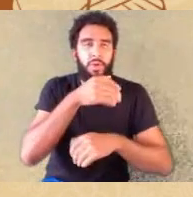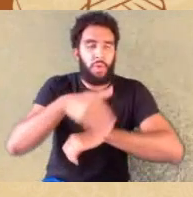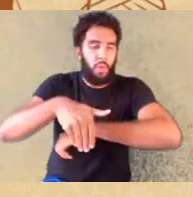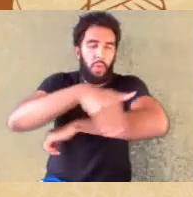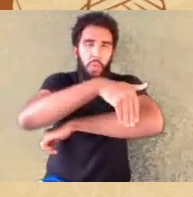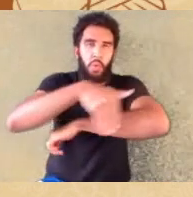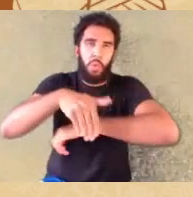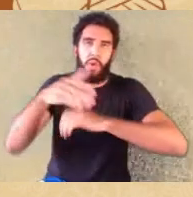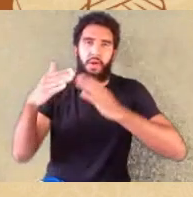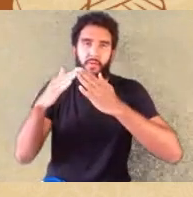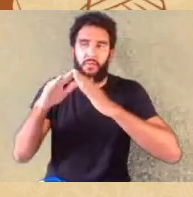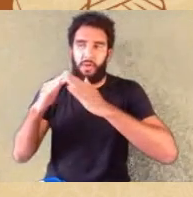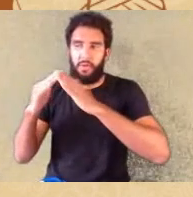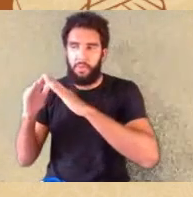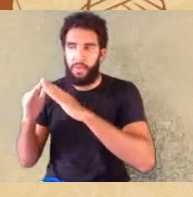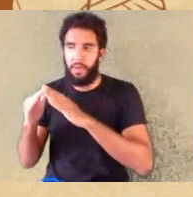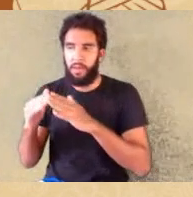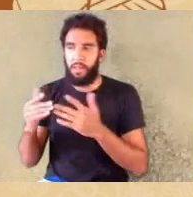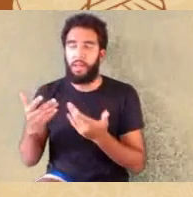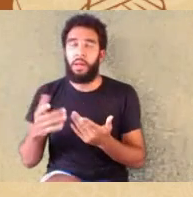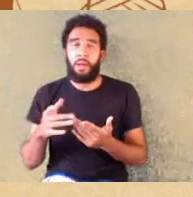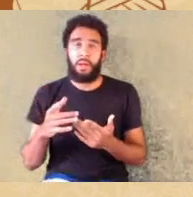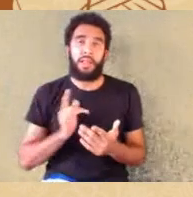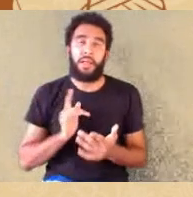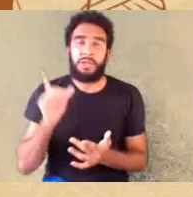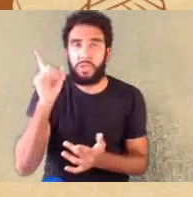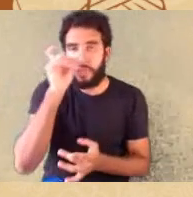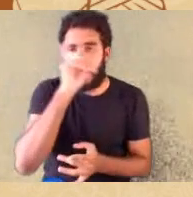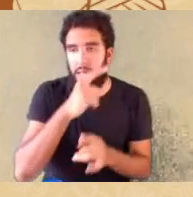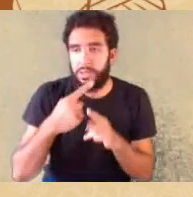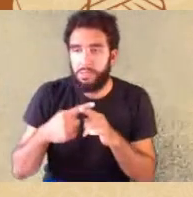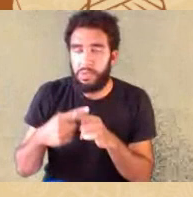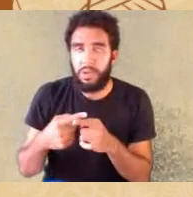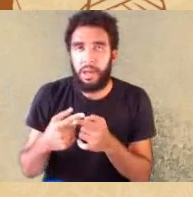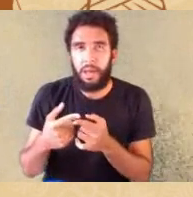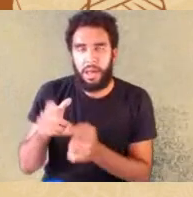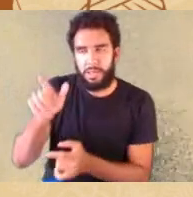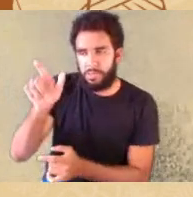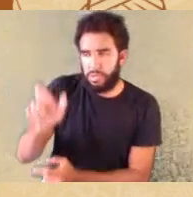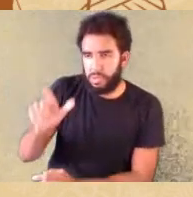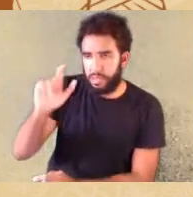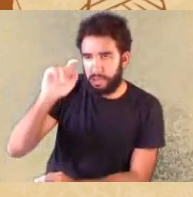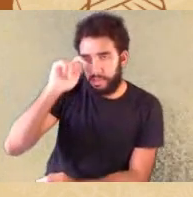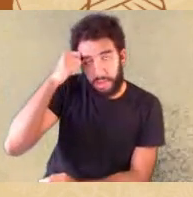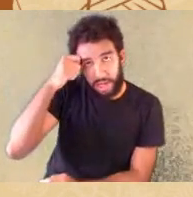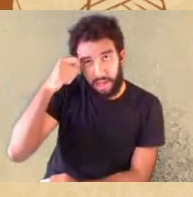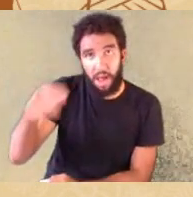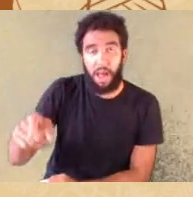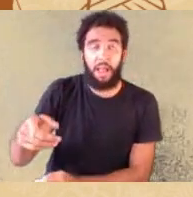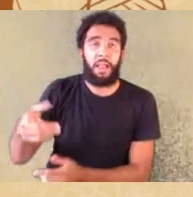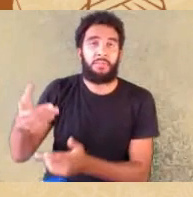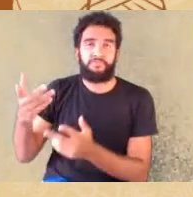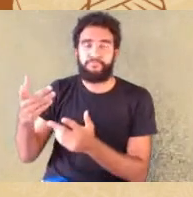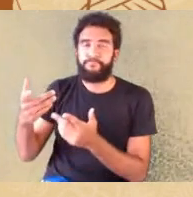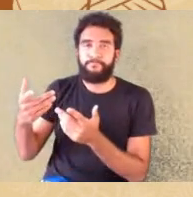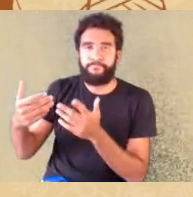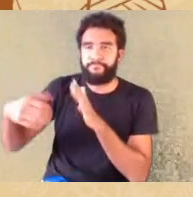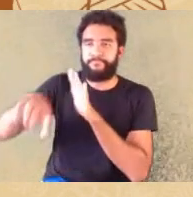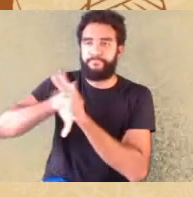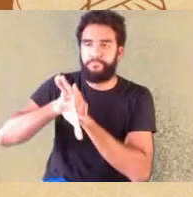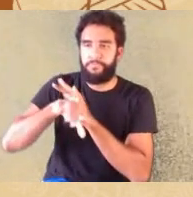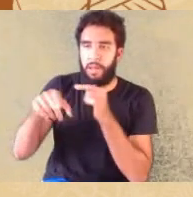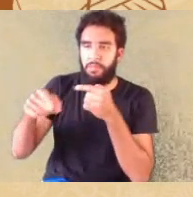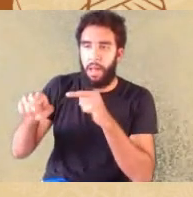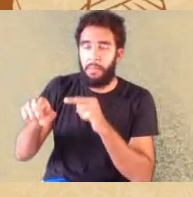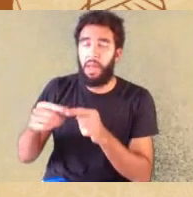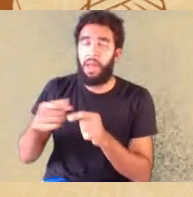tem utilizado para criminalizar pessoas negras, homens negros, particularmente, né? Vocês têm acompanhado esses casos,